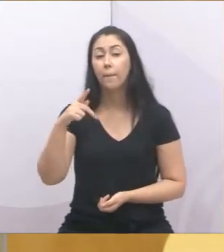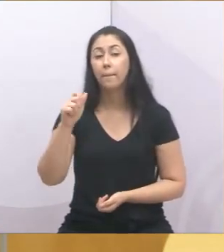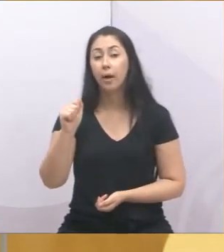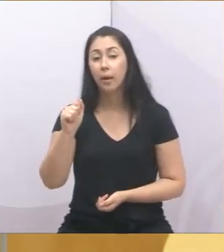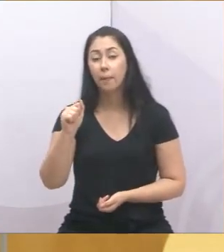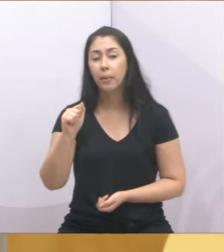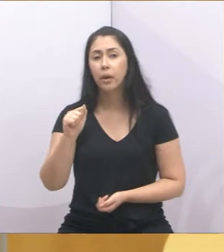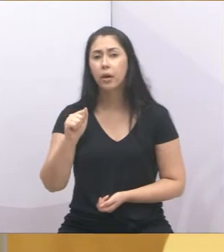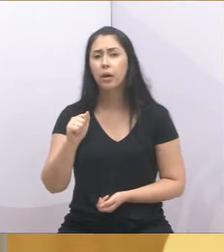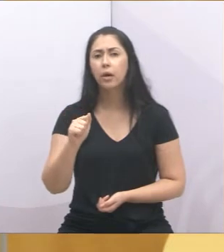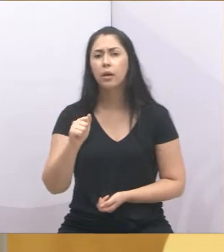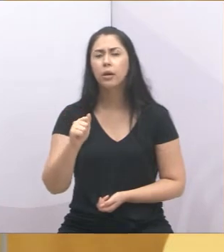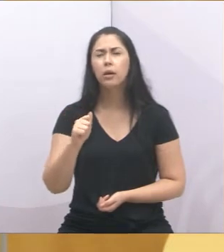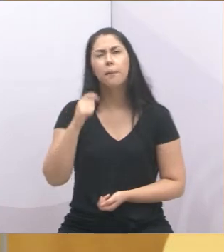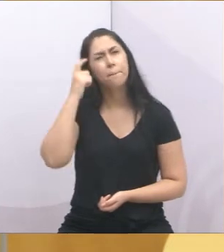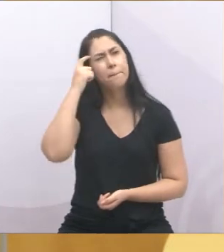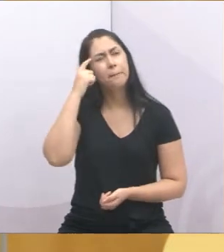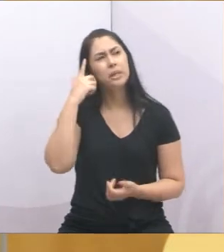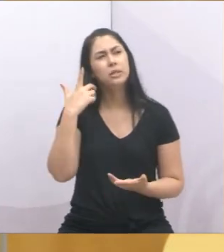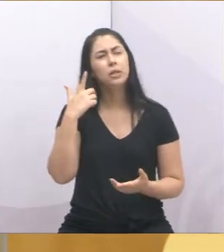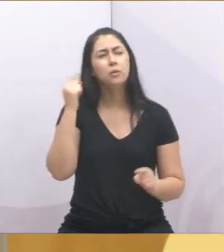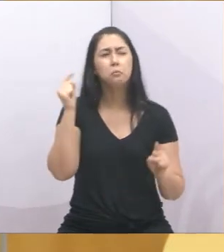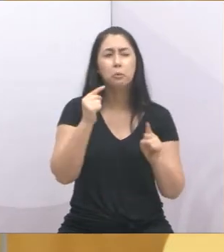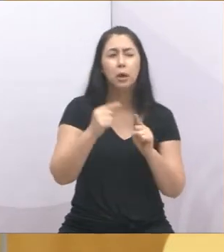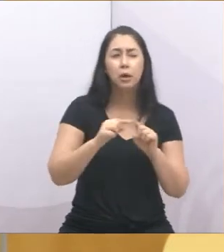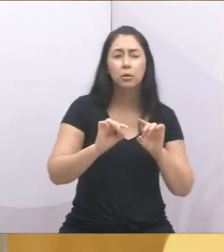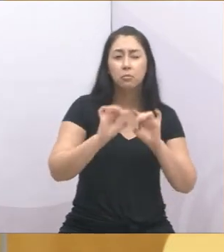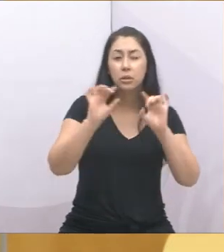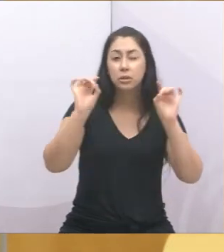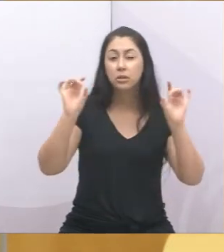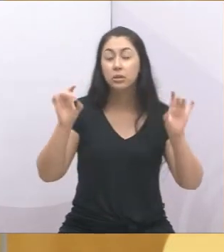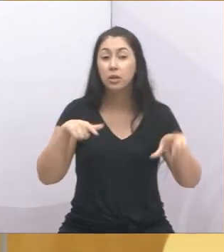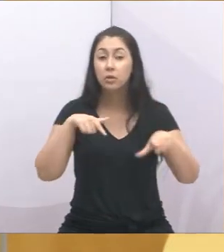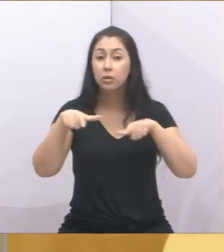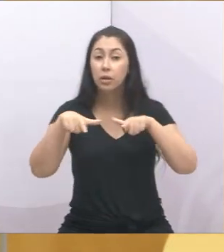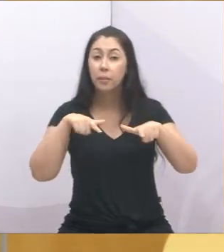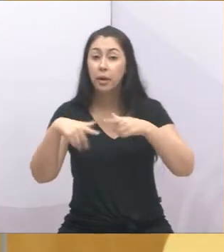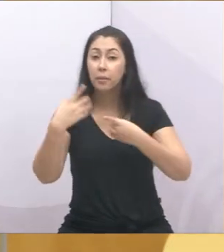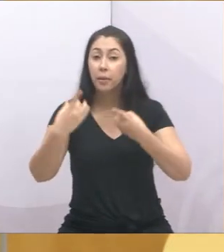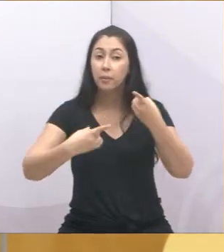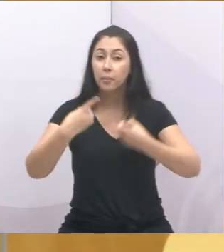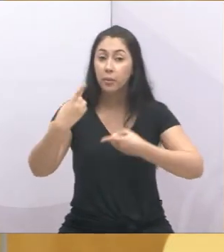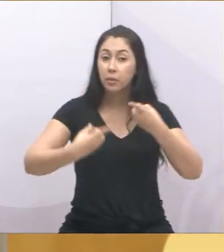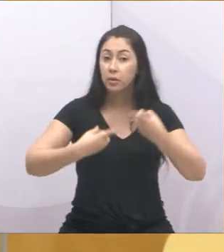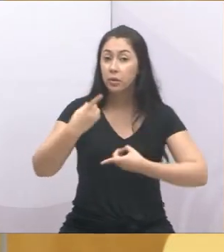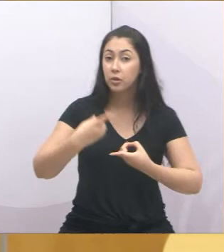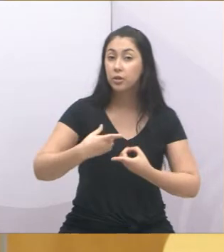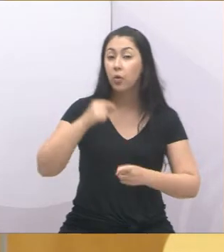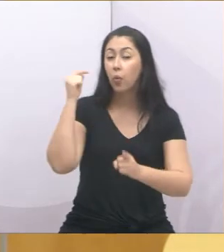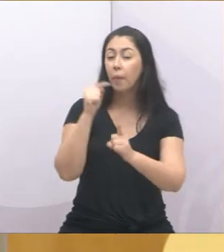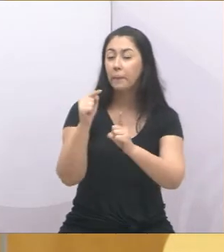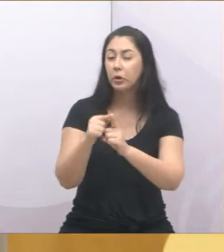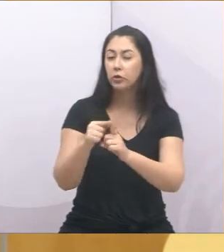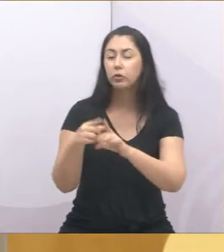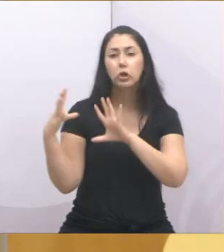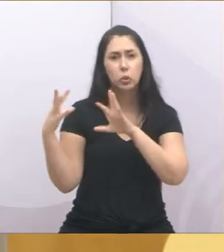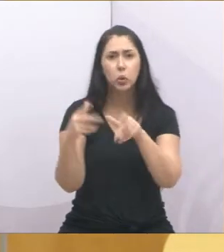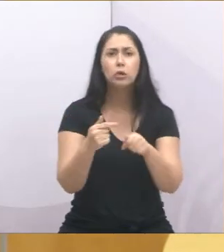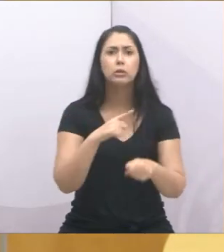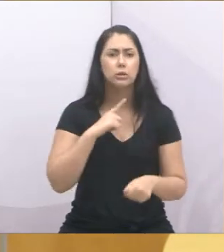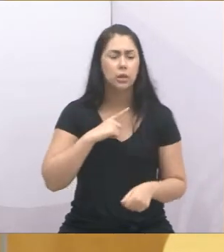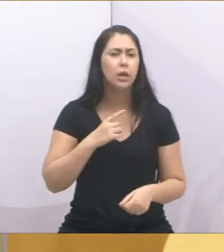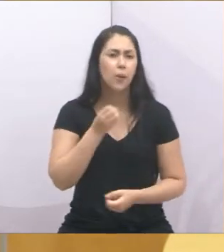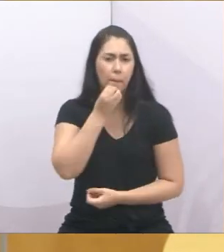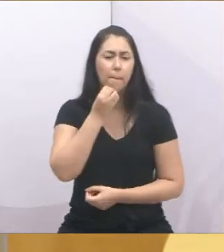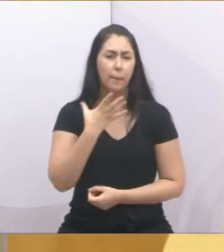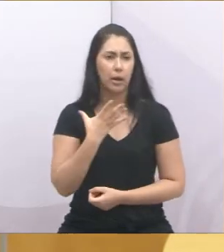esta uma missão especial, trabalhar para o bem comum, e é um dever